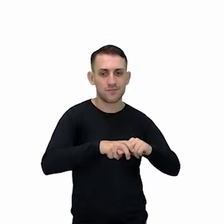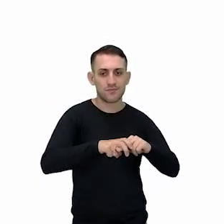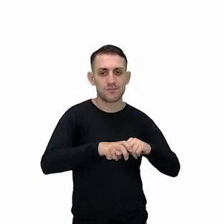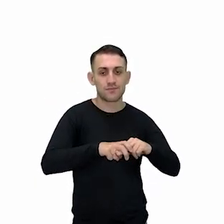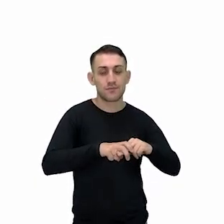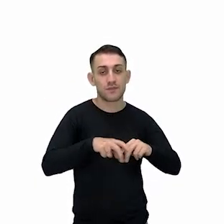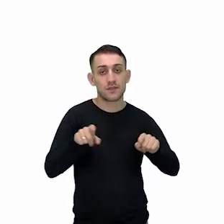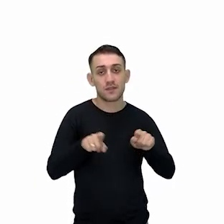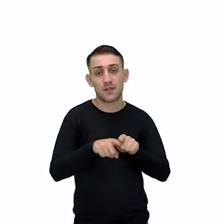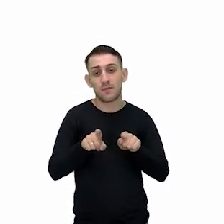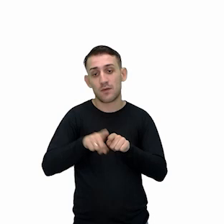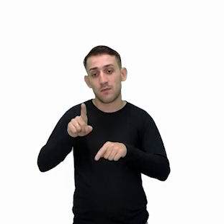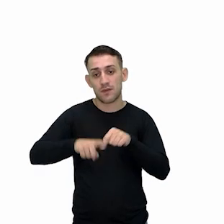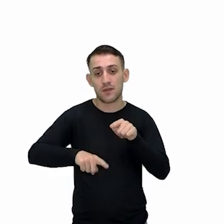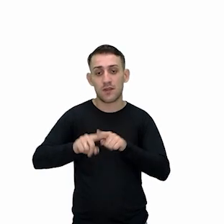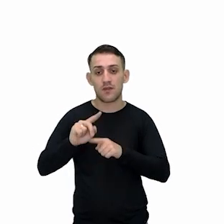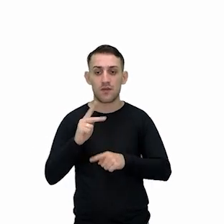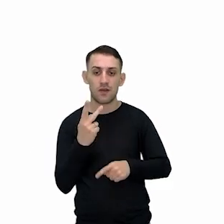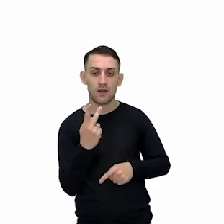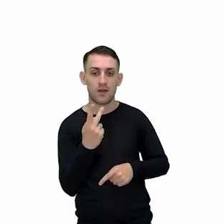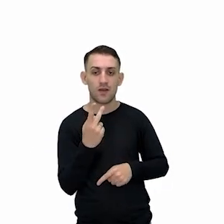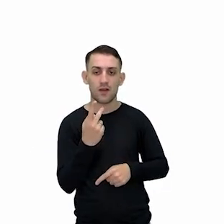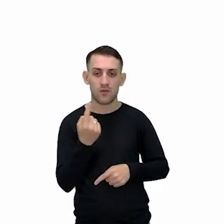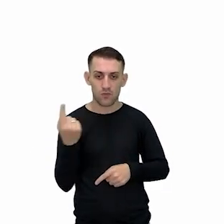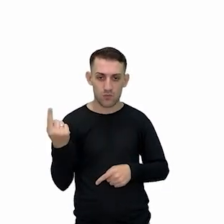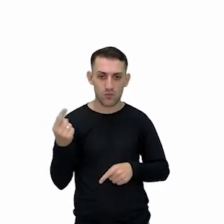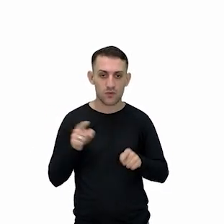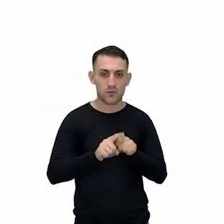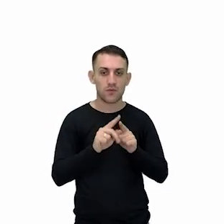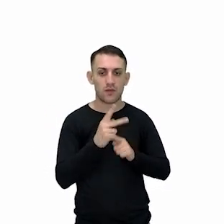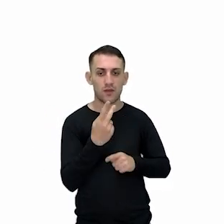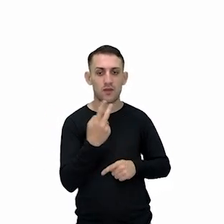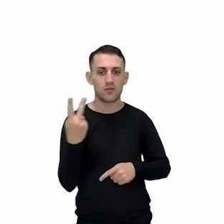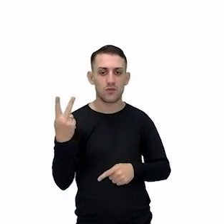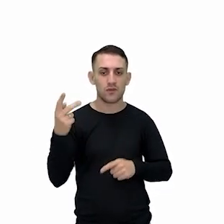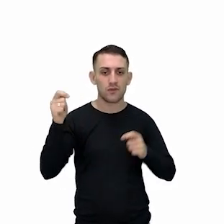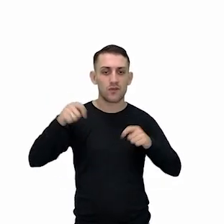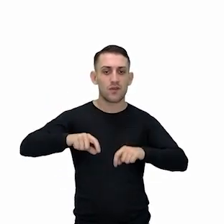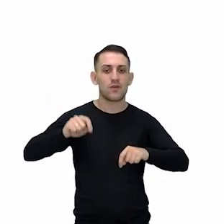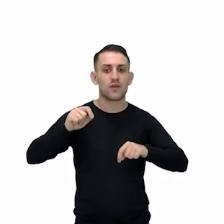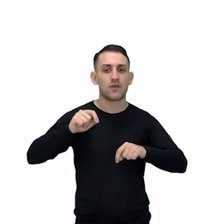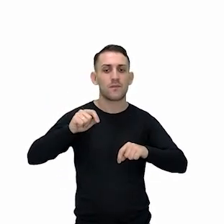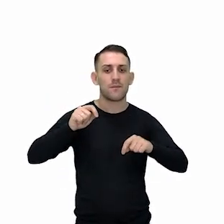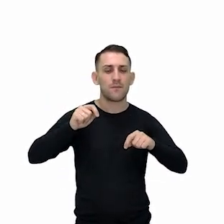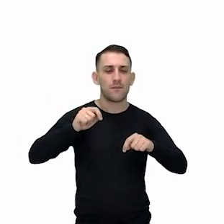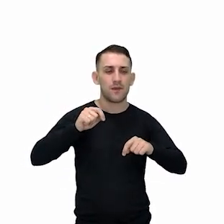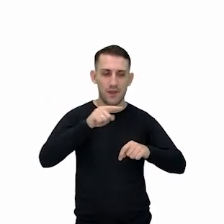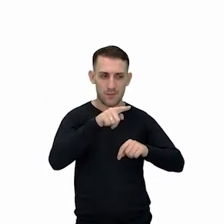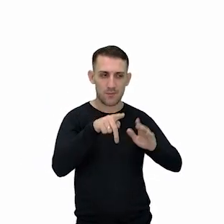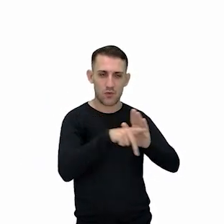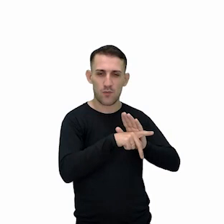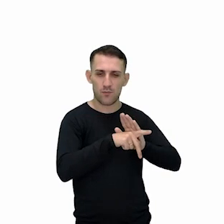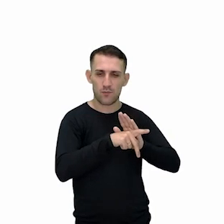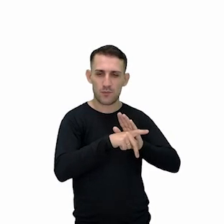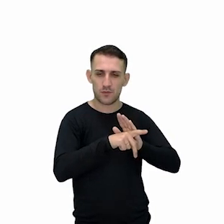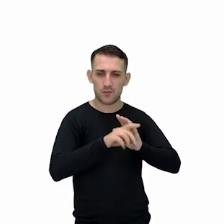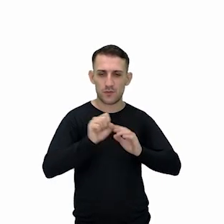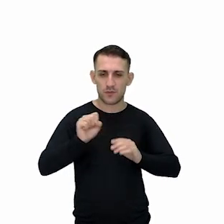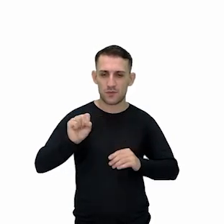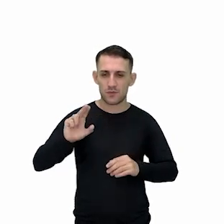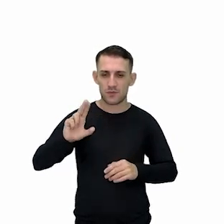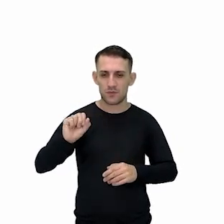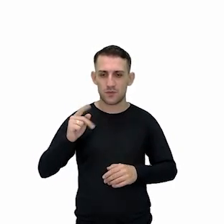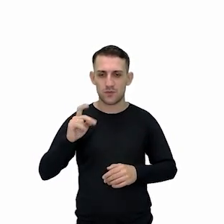os materiais H1, né, e H2, né, como sendo dos possíveis suspeitos. Dessa forma,